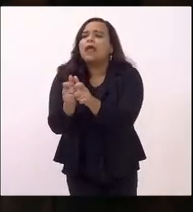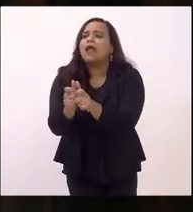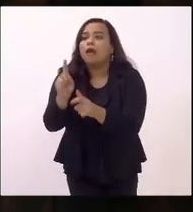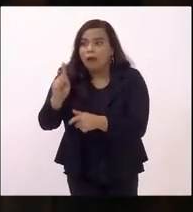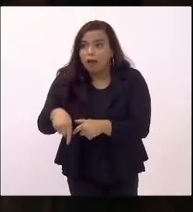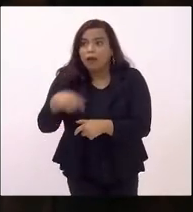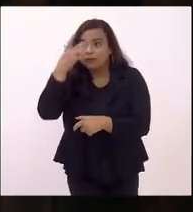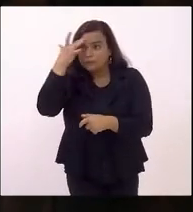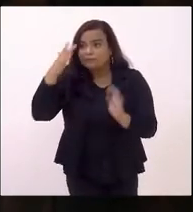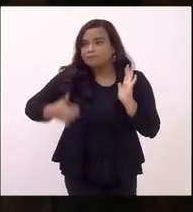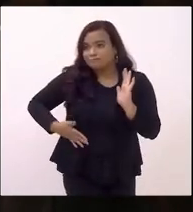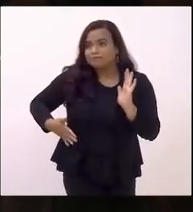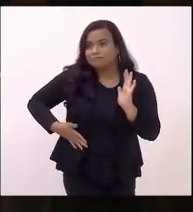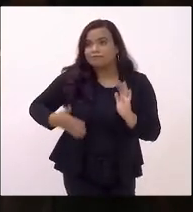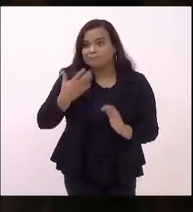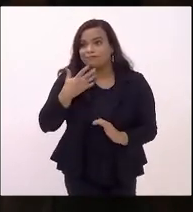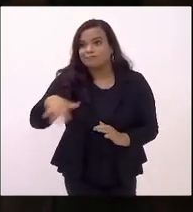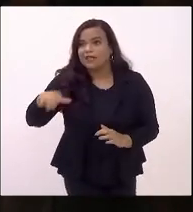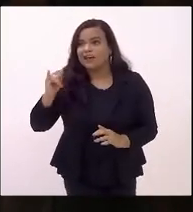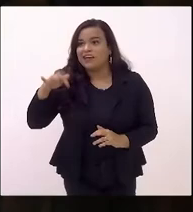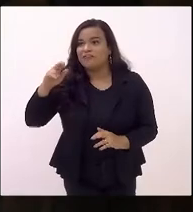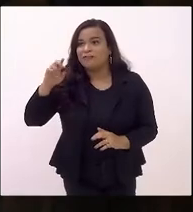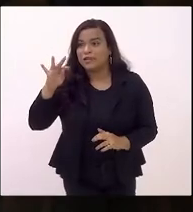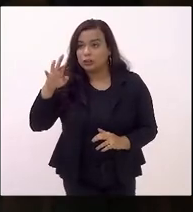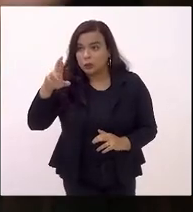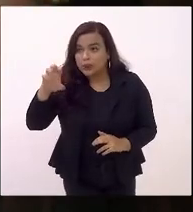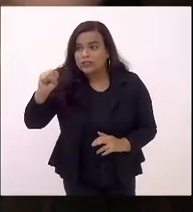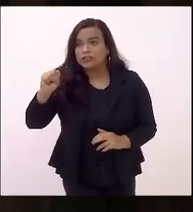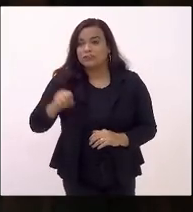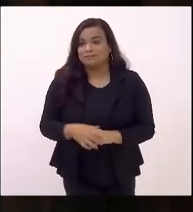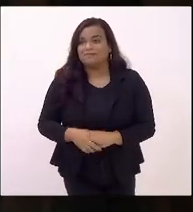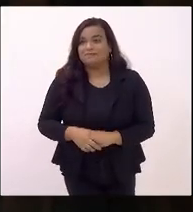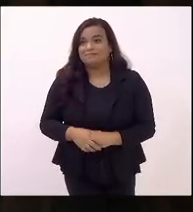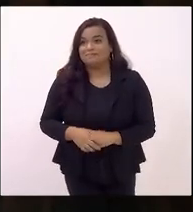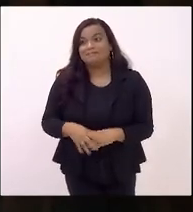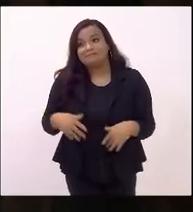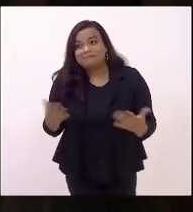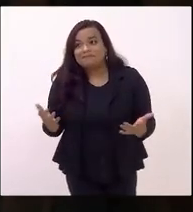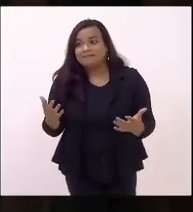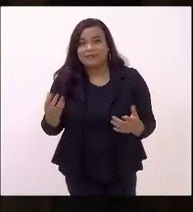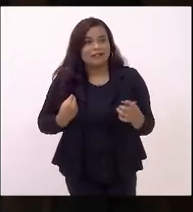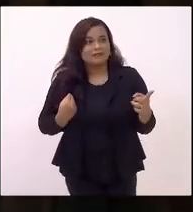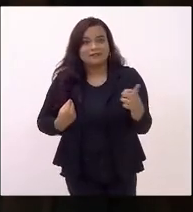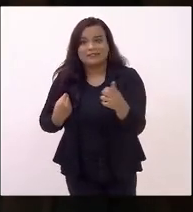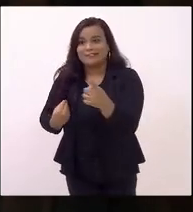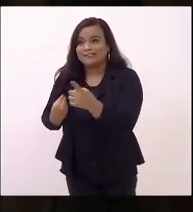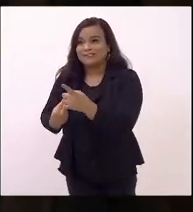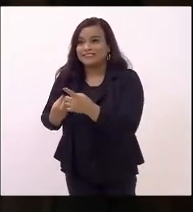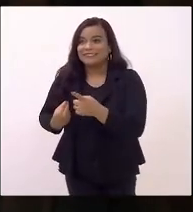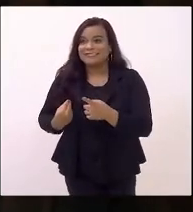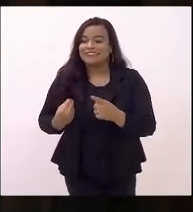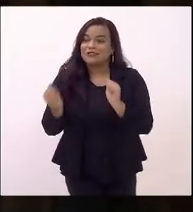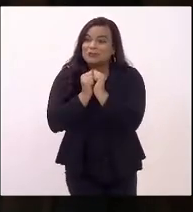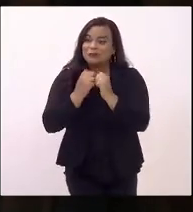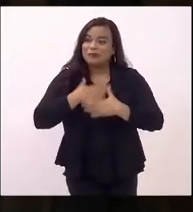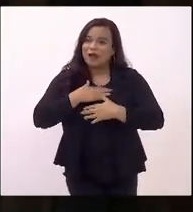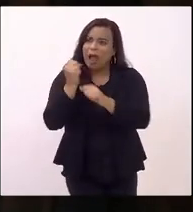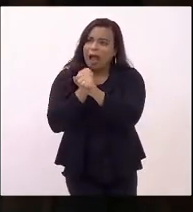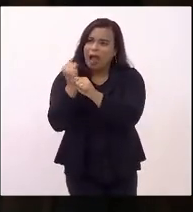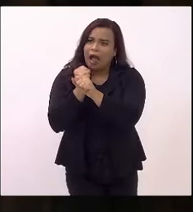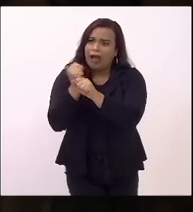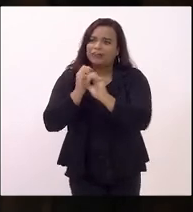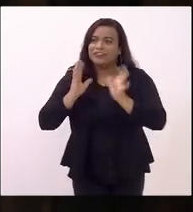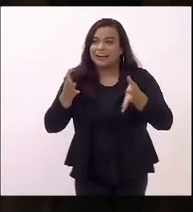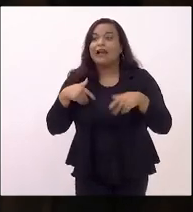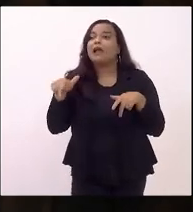entanto, parece que todos ou seriam ou são infratores. Que estão aqui, que me acompanham esses anos todos, né?